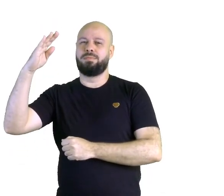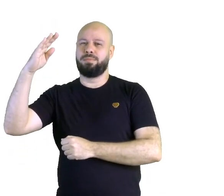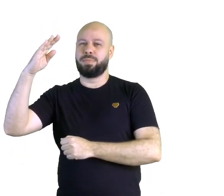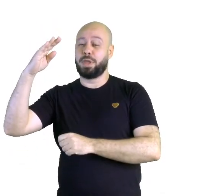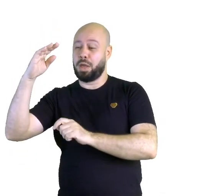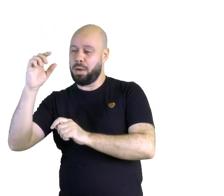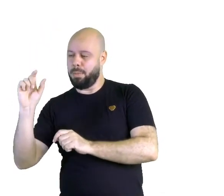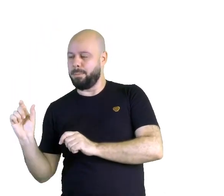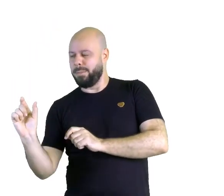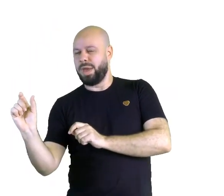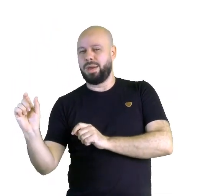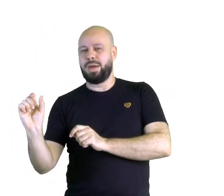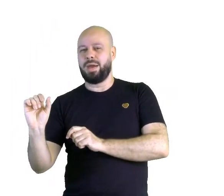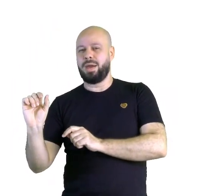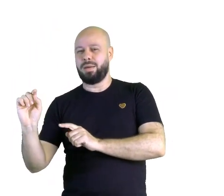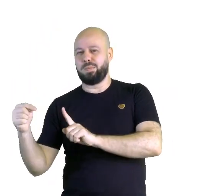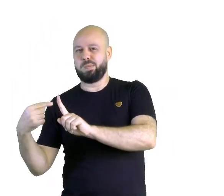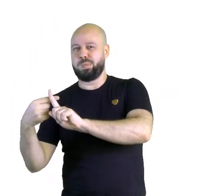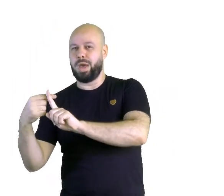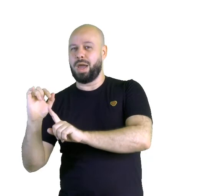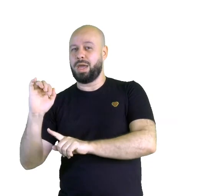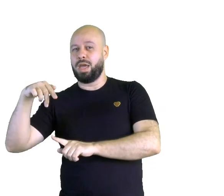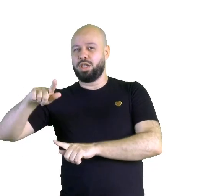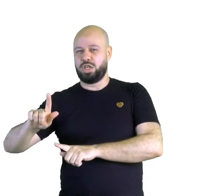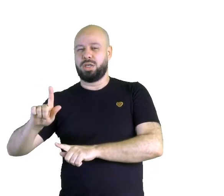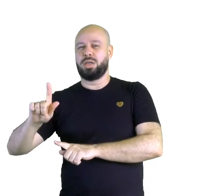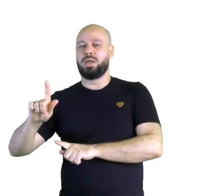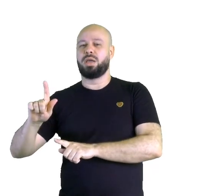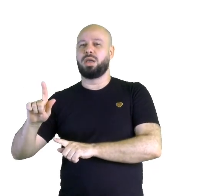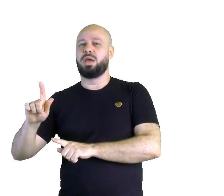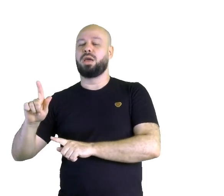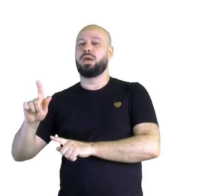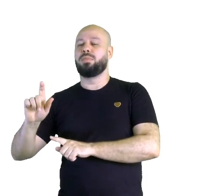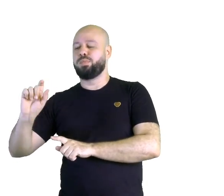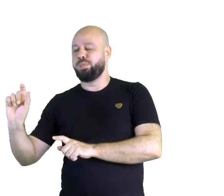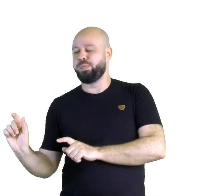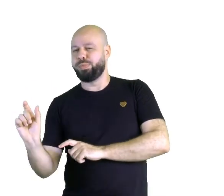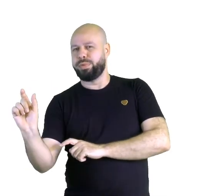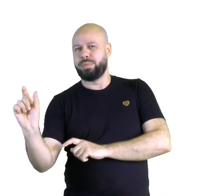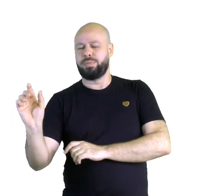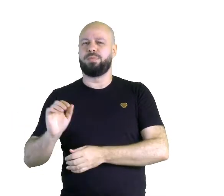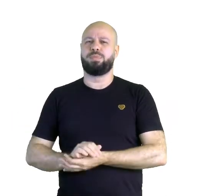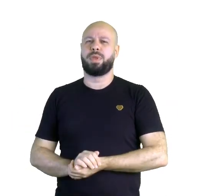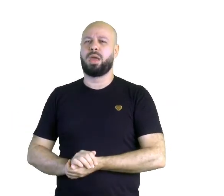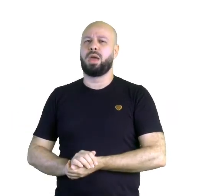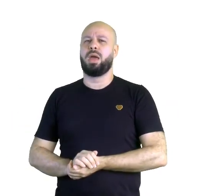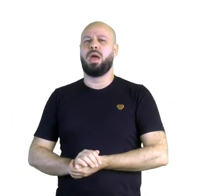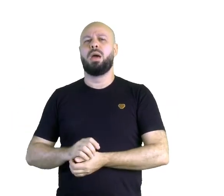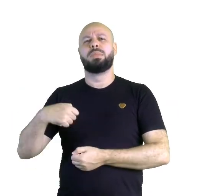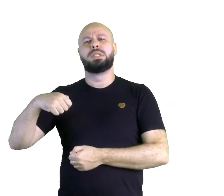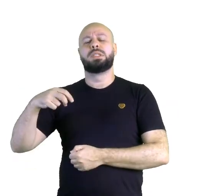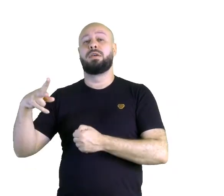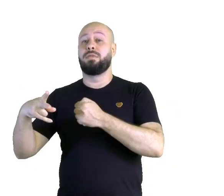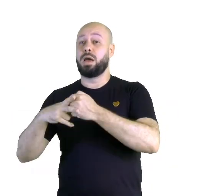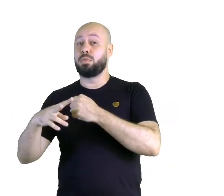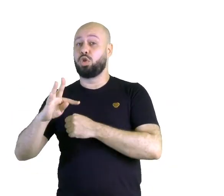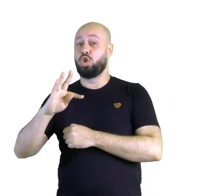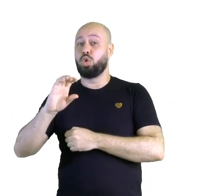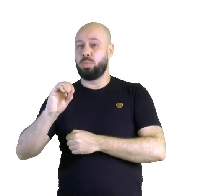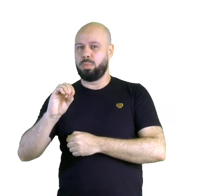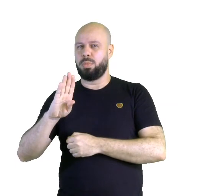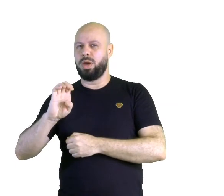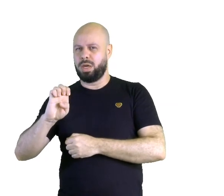o ing, que é o formador de contínuos, né? Formar contínuo eu preciso do quê? Verbo to be e